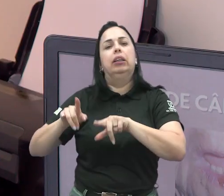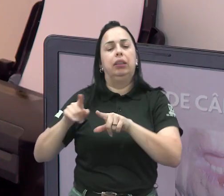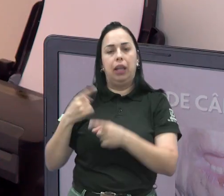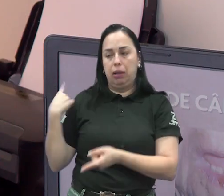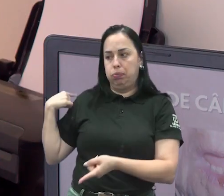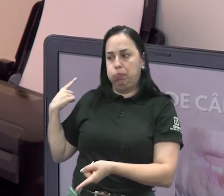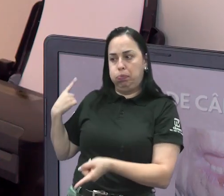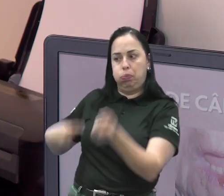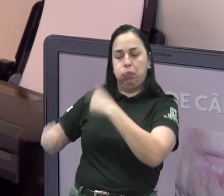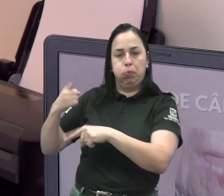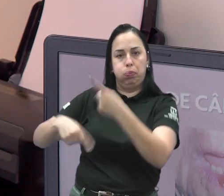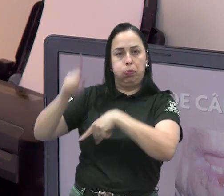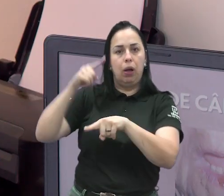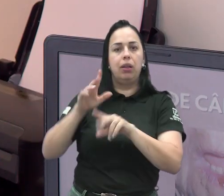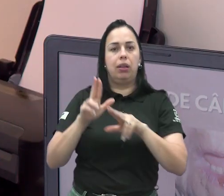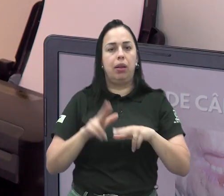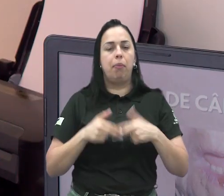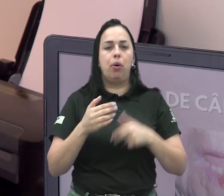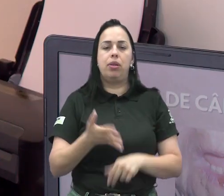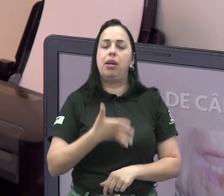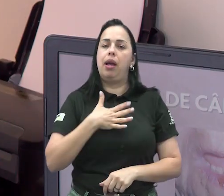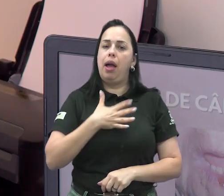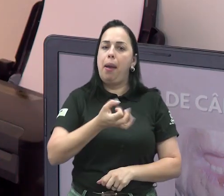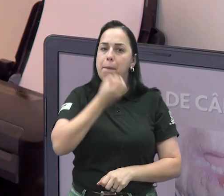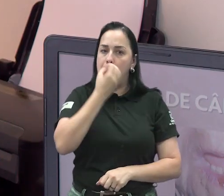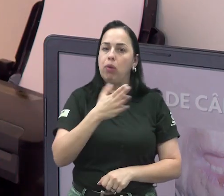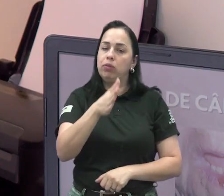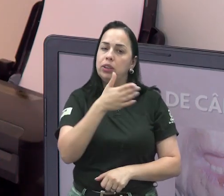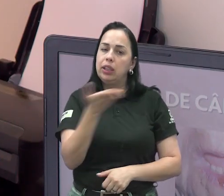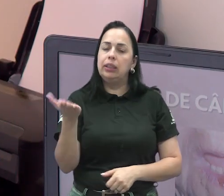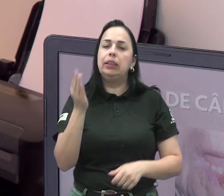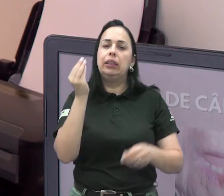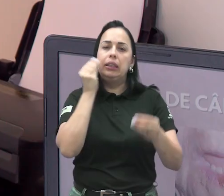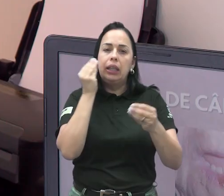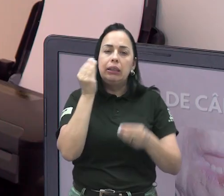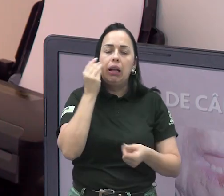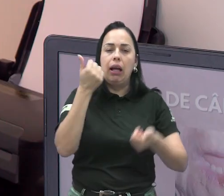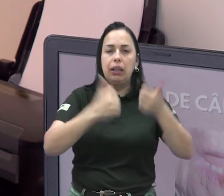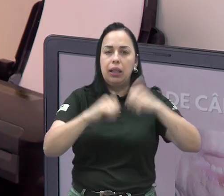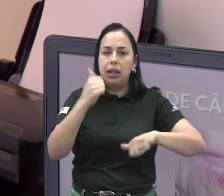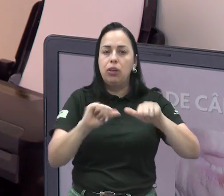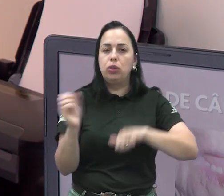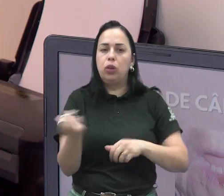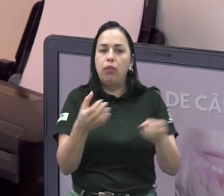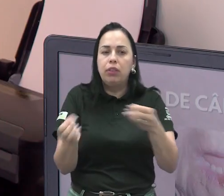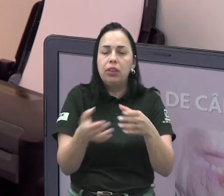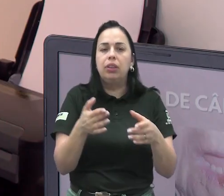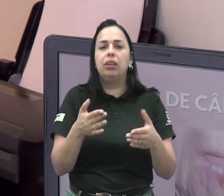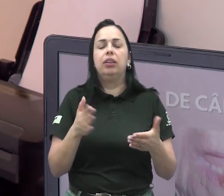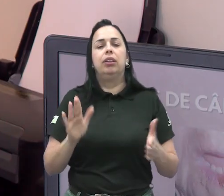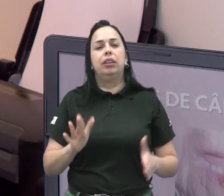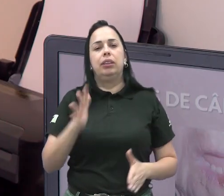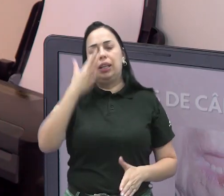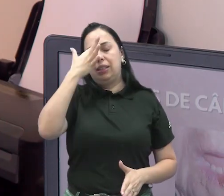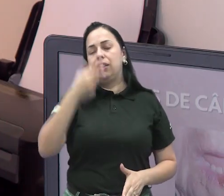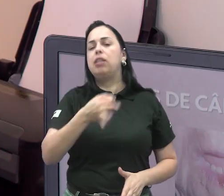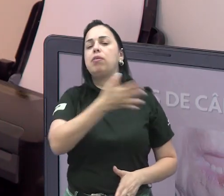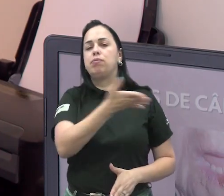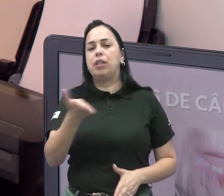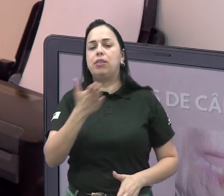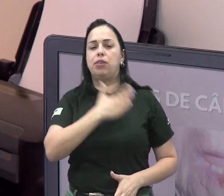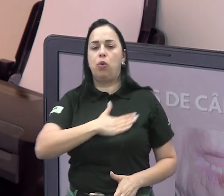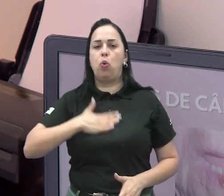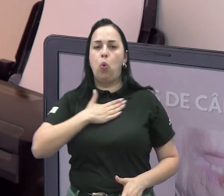uma evolução desse mercado. Então acho que vale a pena vocês testarem os novos protetores solares mais modernos, que vocês provavelmente